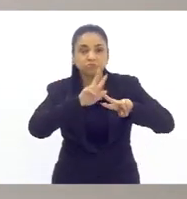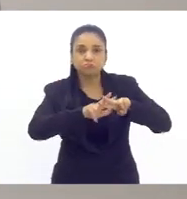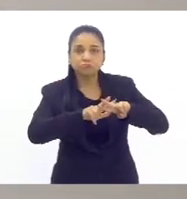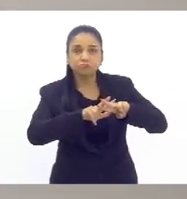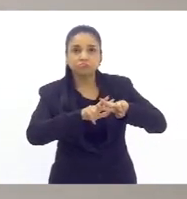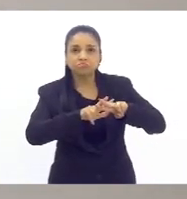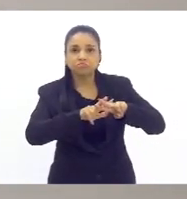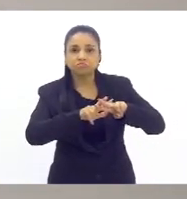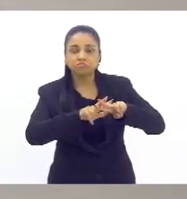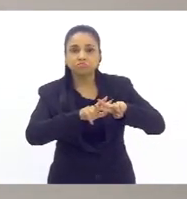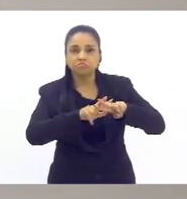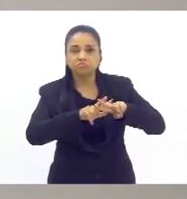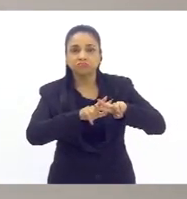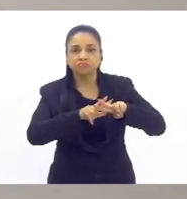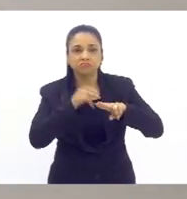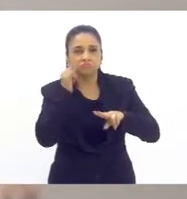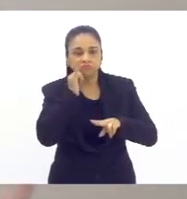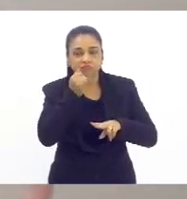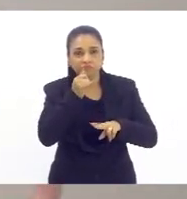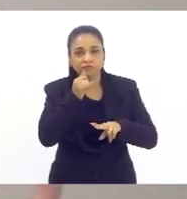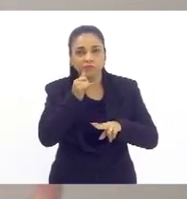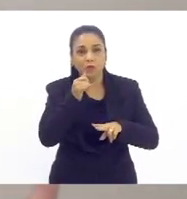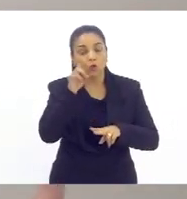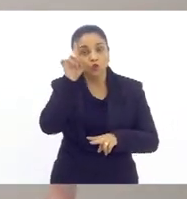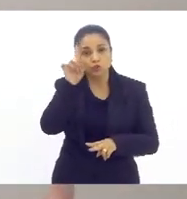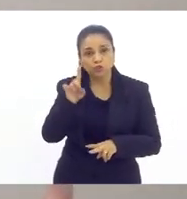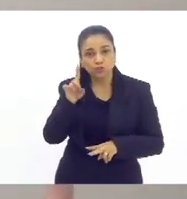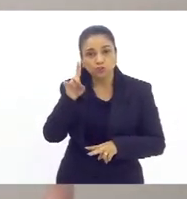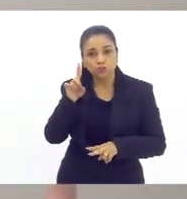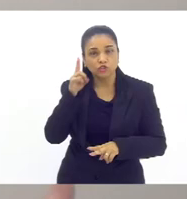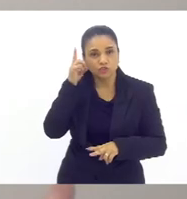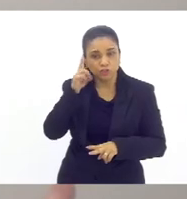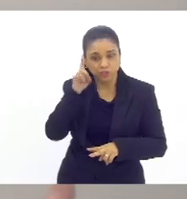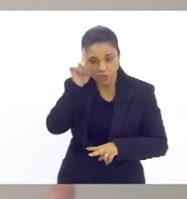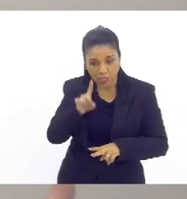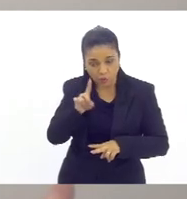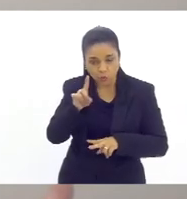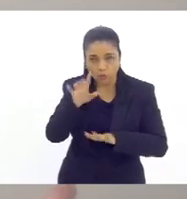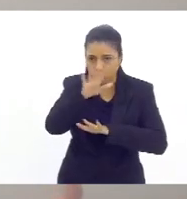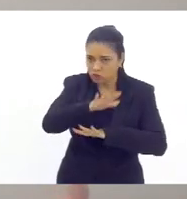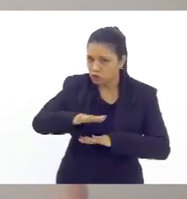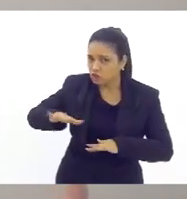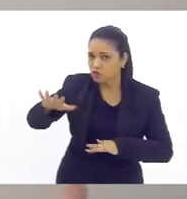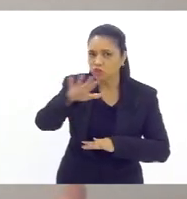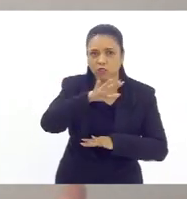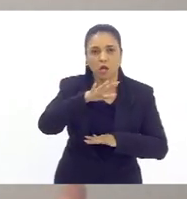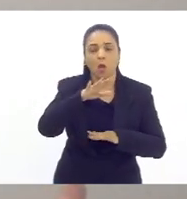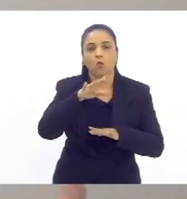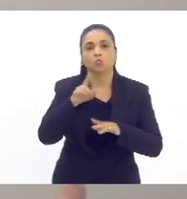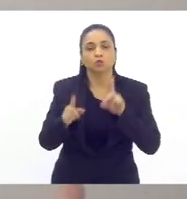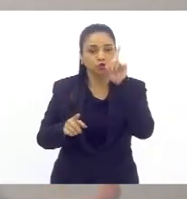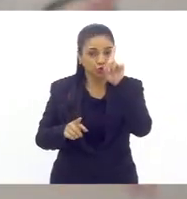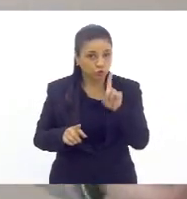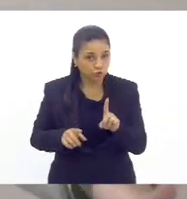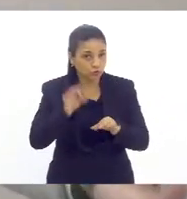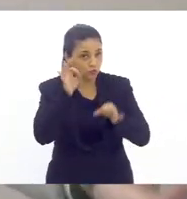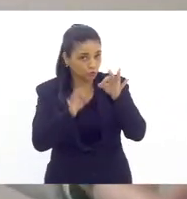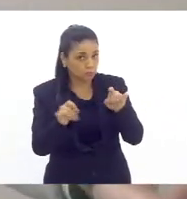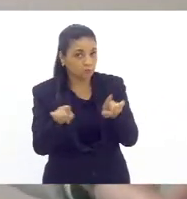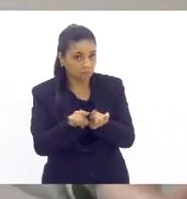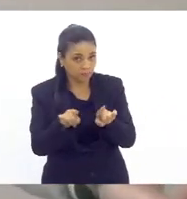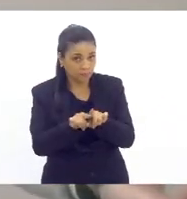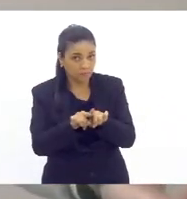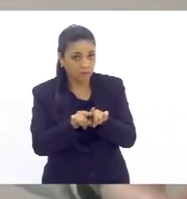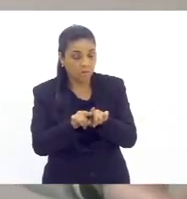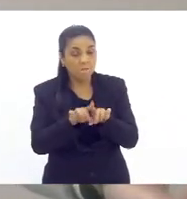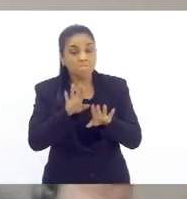o direito Teoricamente é universal é para todos o direito penal também obviamente mas a aplicação